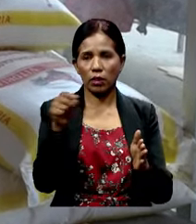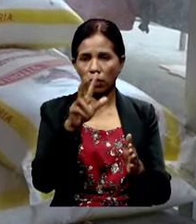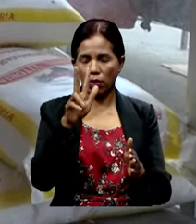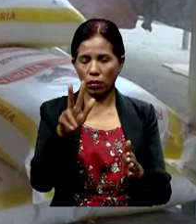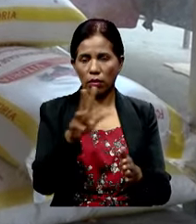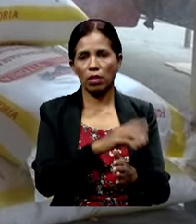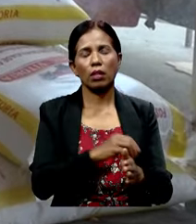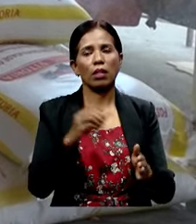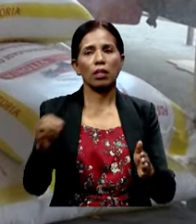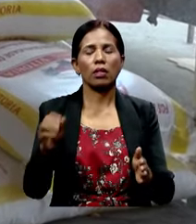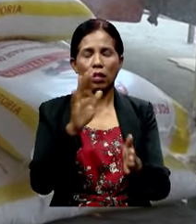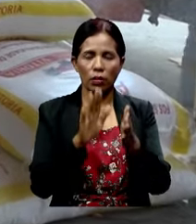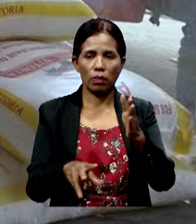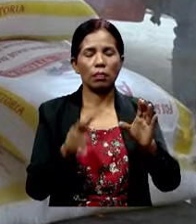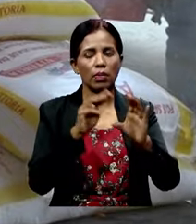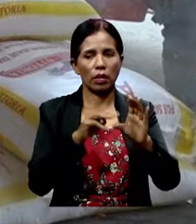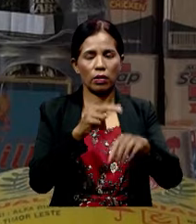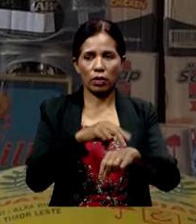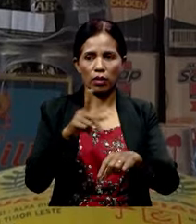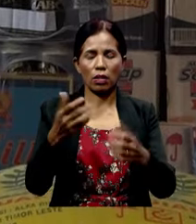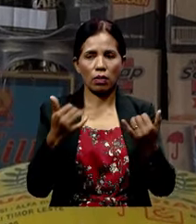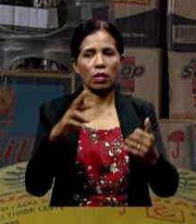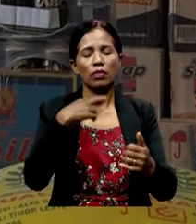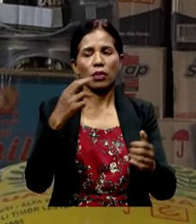normaliza folin sasan iha mercado nasional. Dadau ne fos